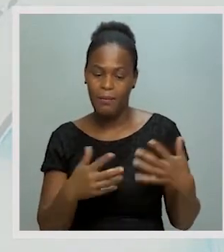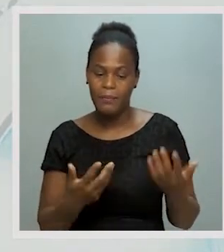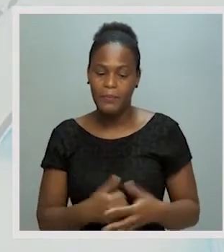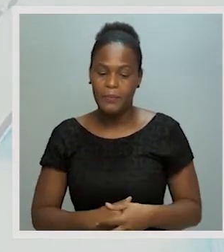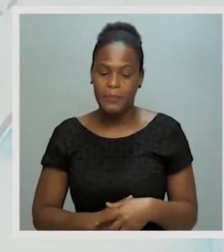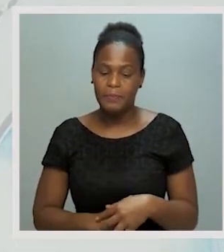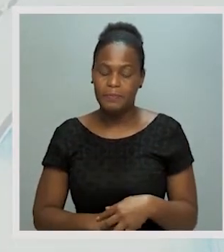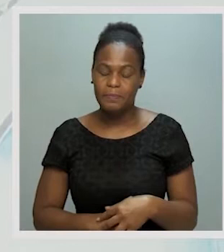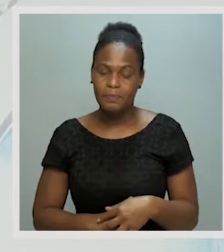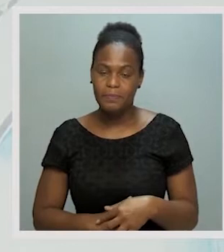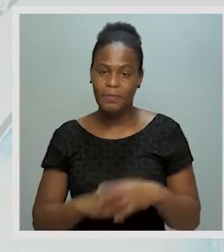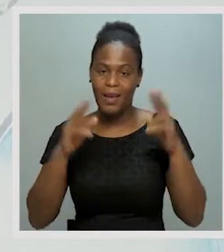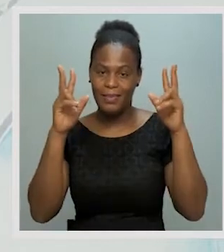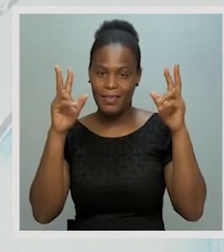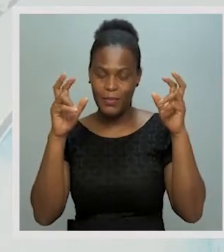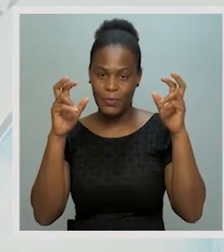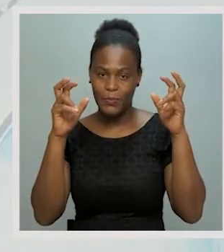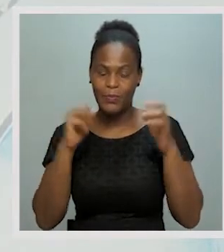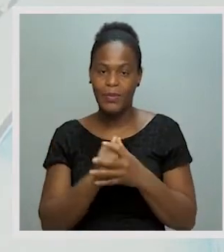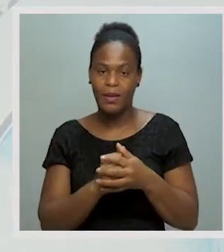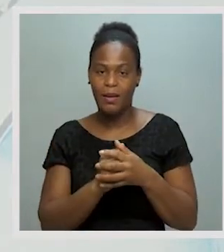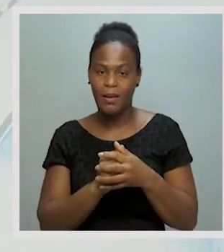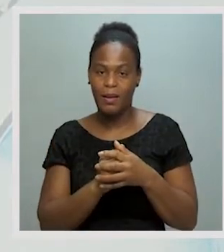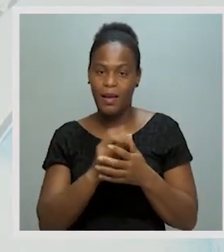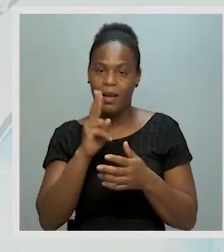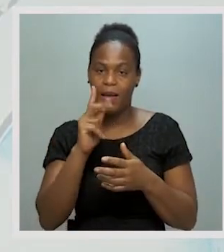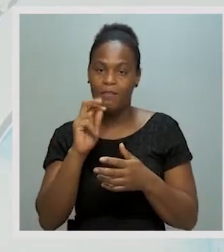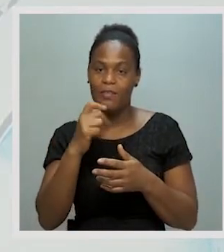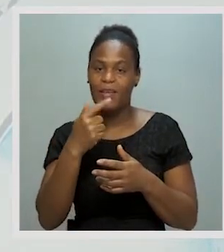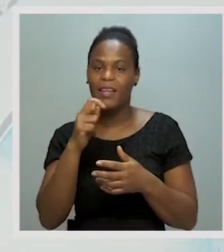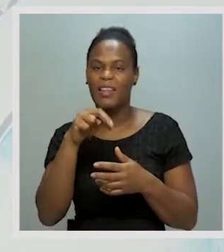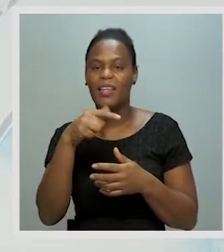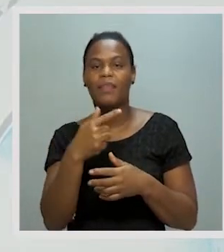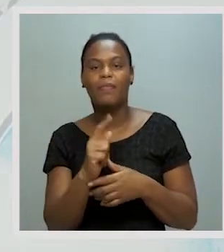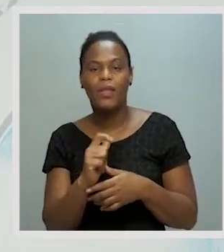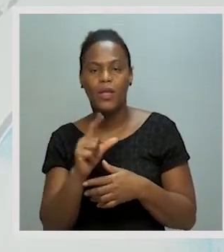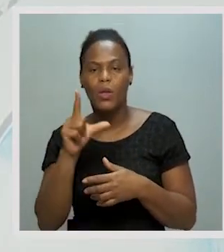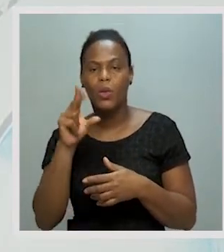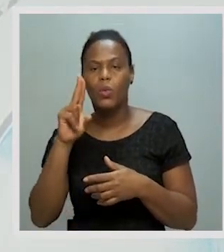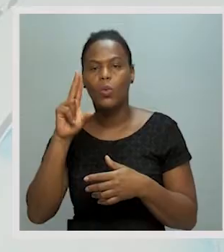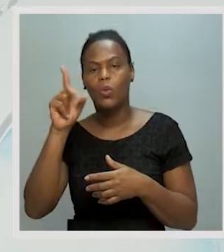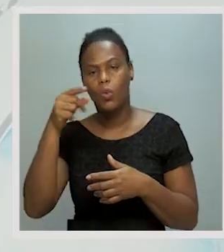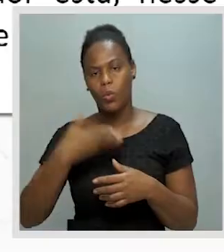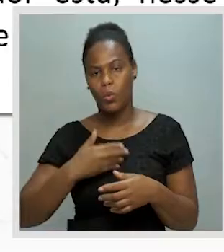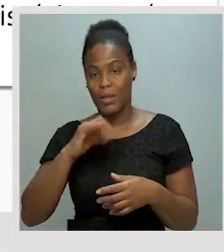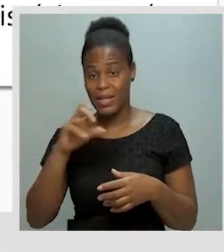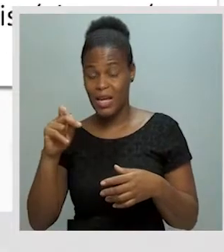é, com o título A Vertente Lúdica da Língua. Nós vamos